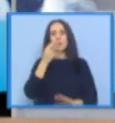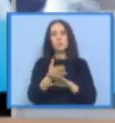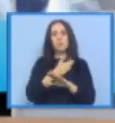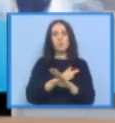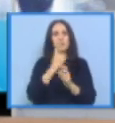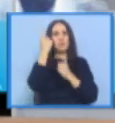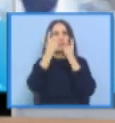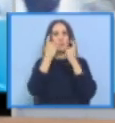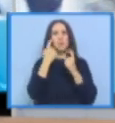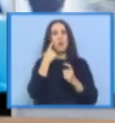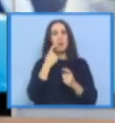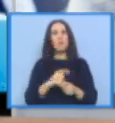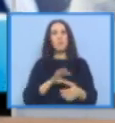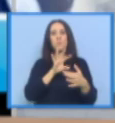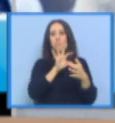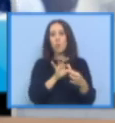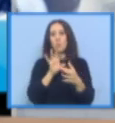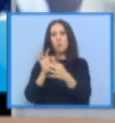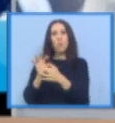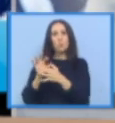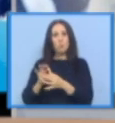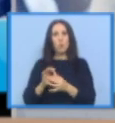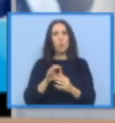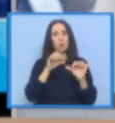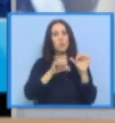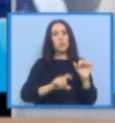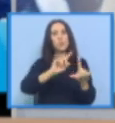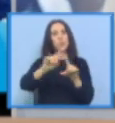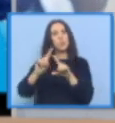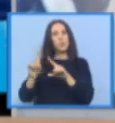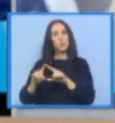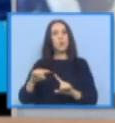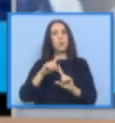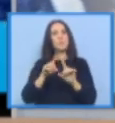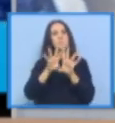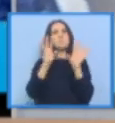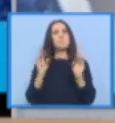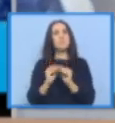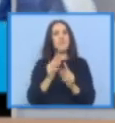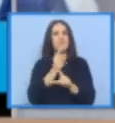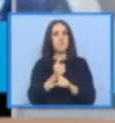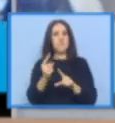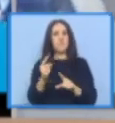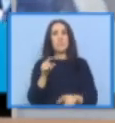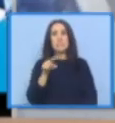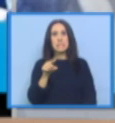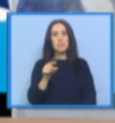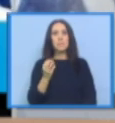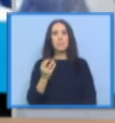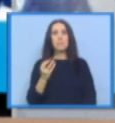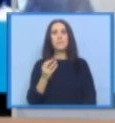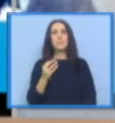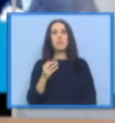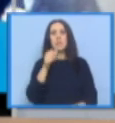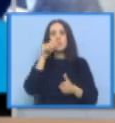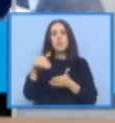alguma forma, incorpora todos os comunicados que fomos fazendo ao longo do ano. Neste caso, esta questão da poluição